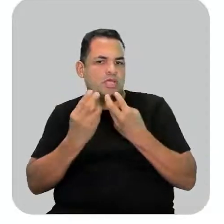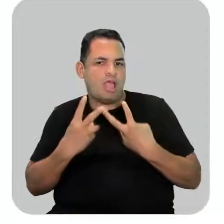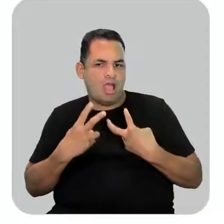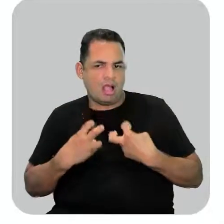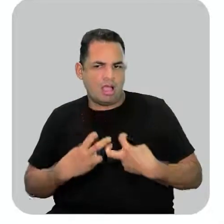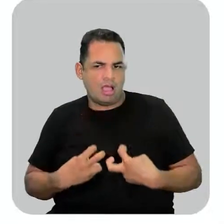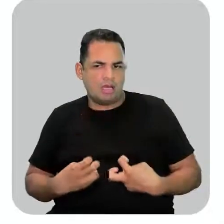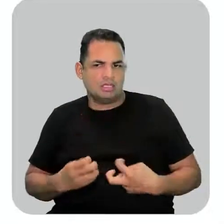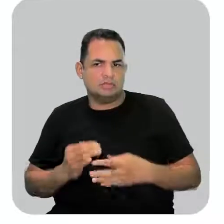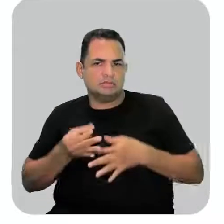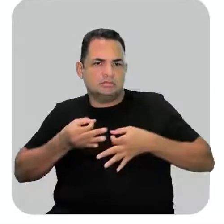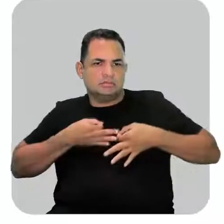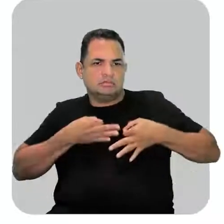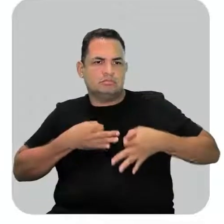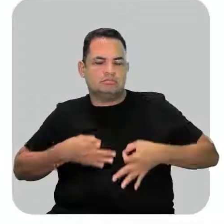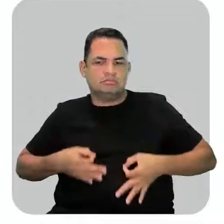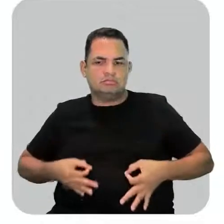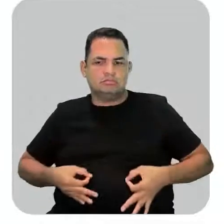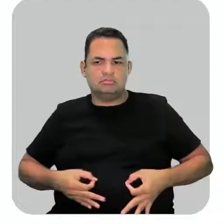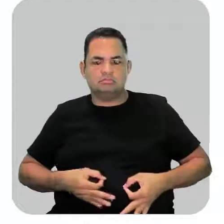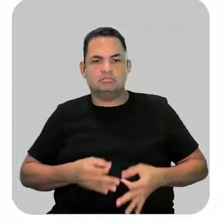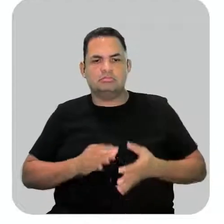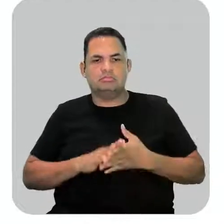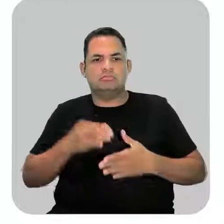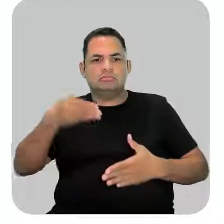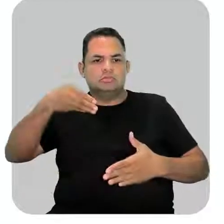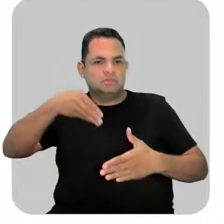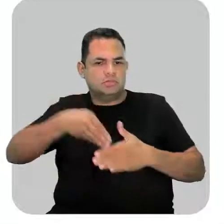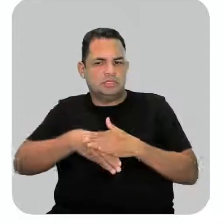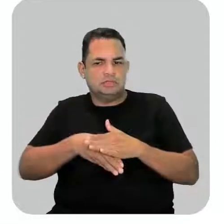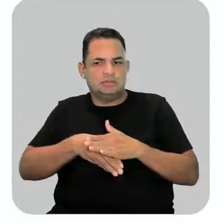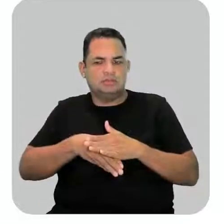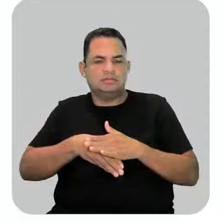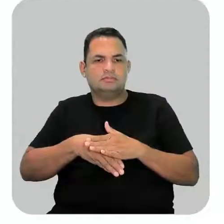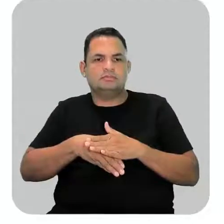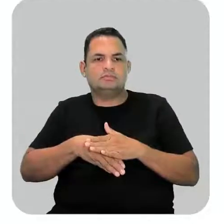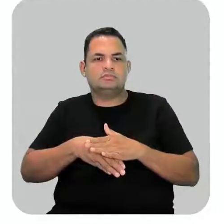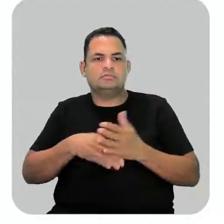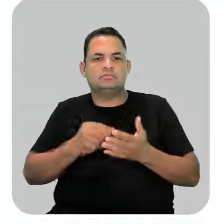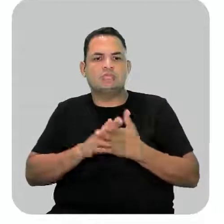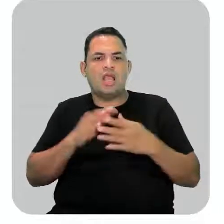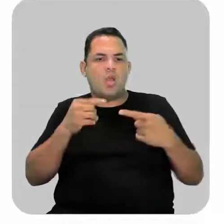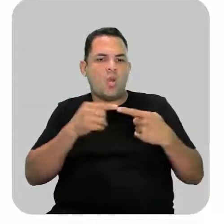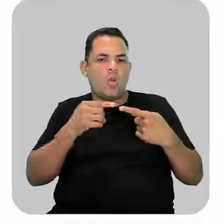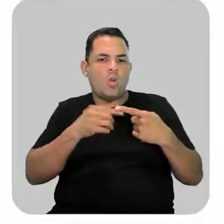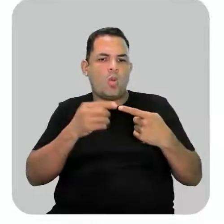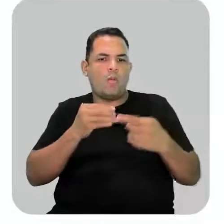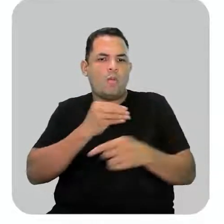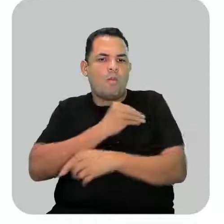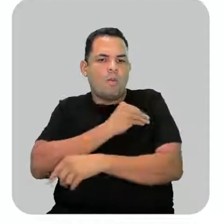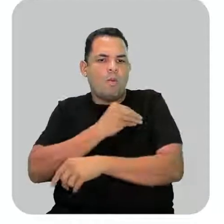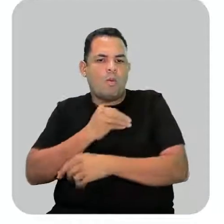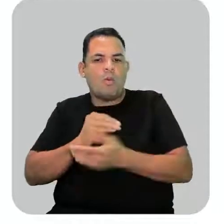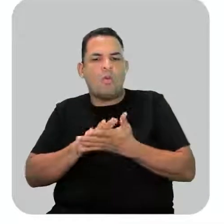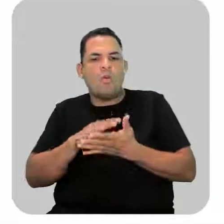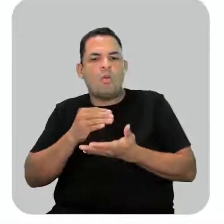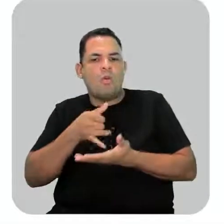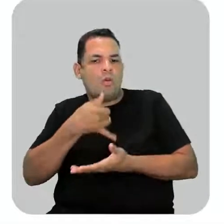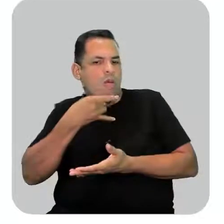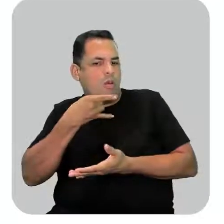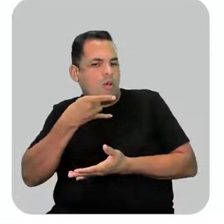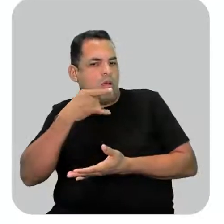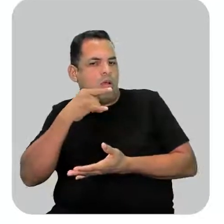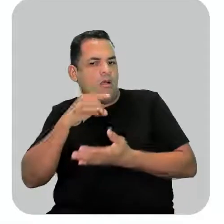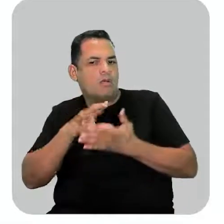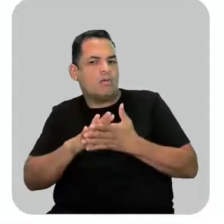células, nas células para dentro dela. A combinação de álcool com tabaco aumenta